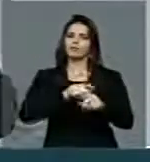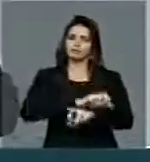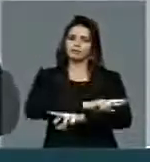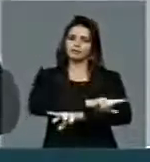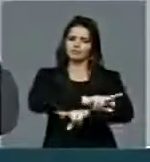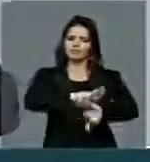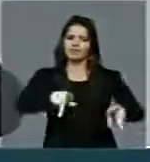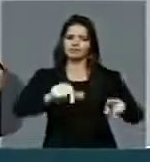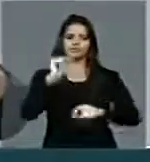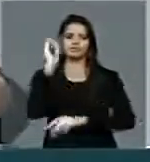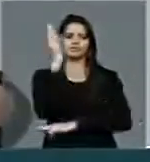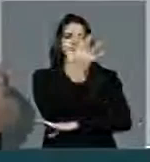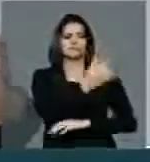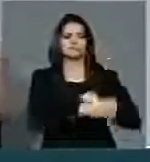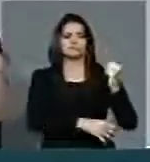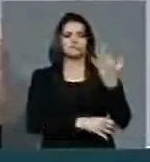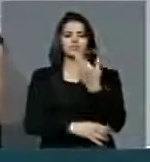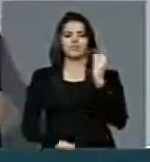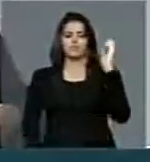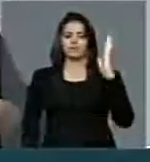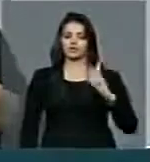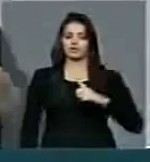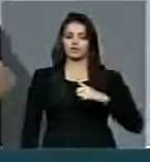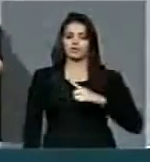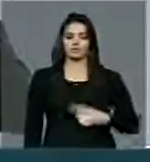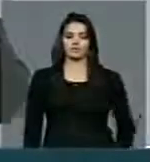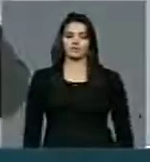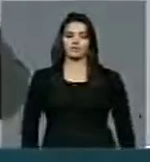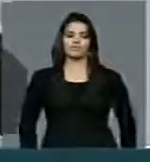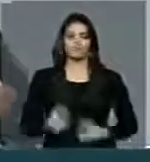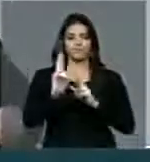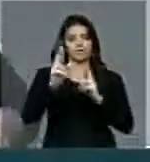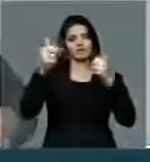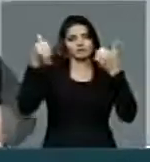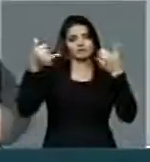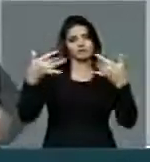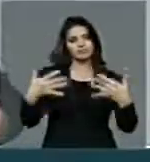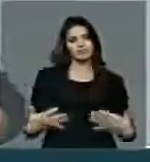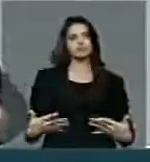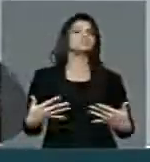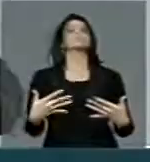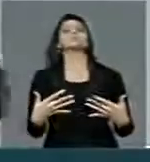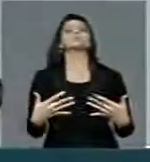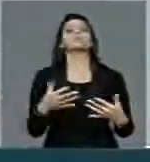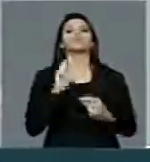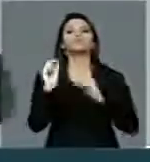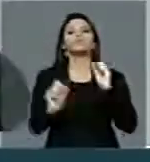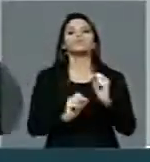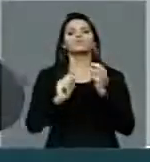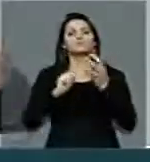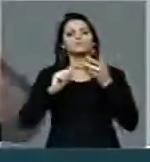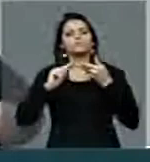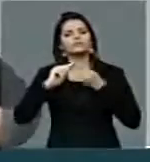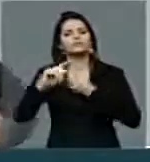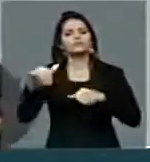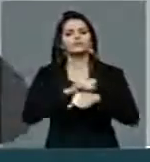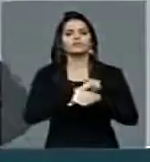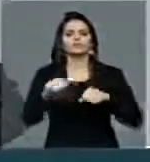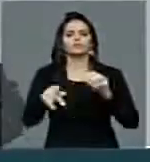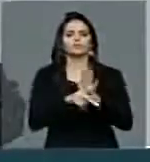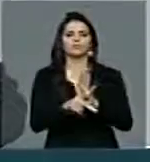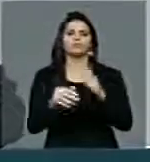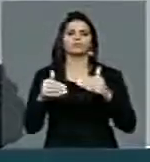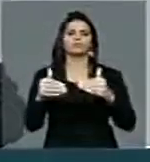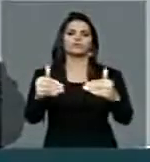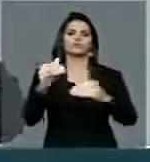oferece. Então eu vou fazer, uma breve apreciação do ponto da estratégia que o